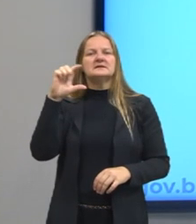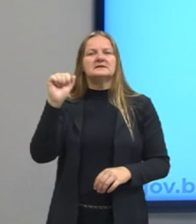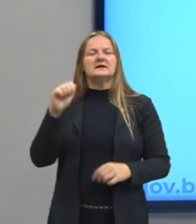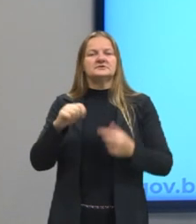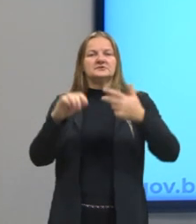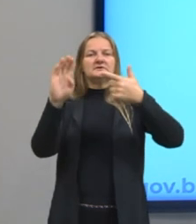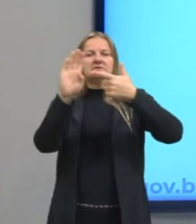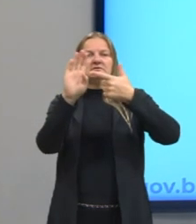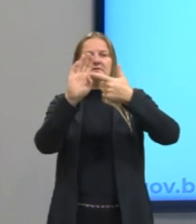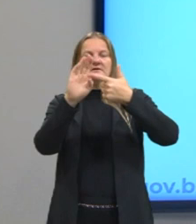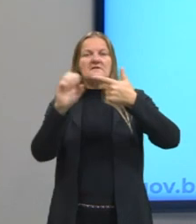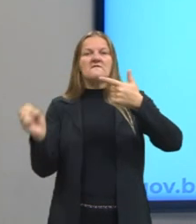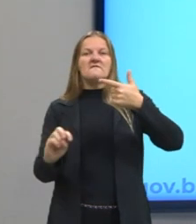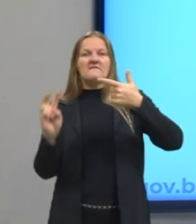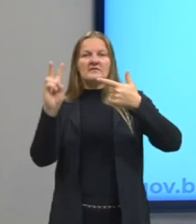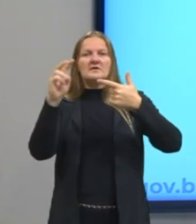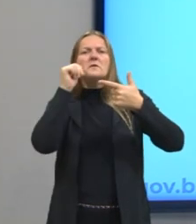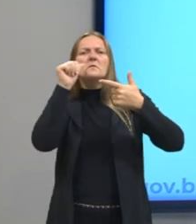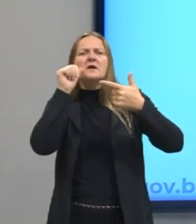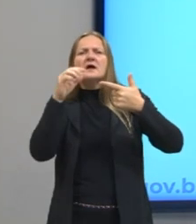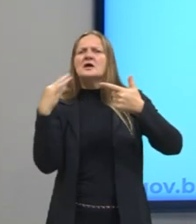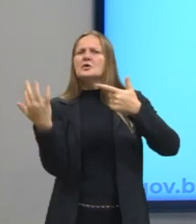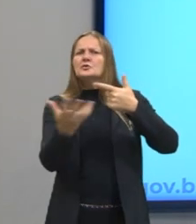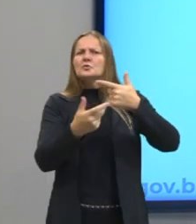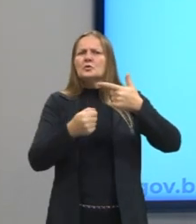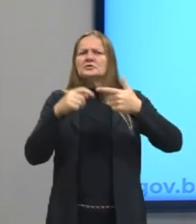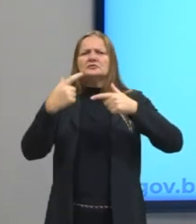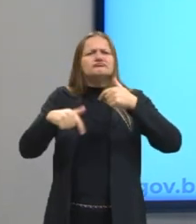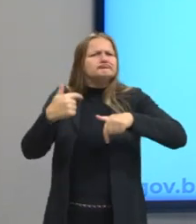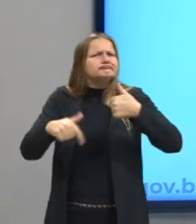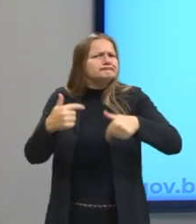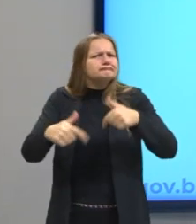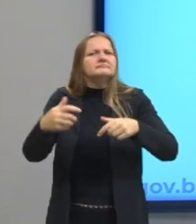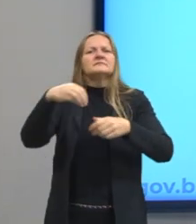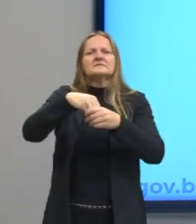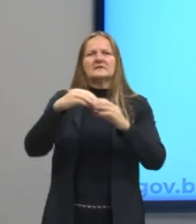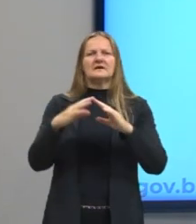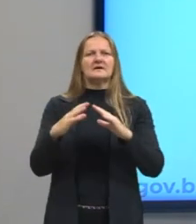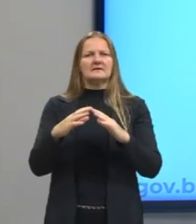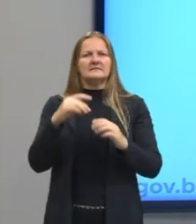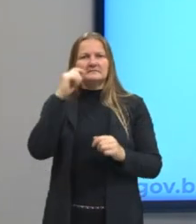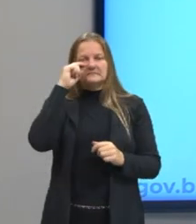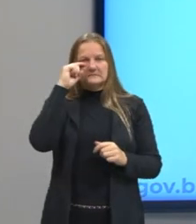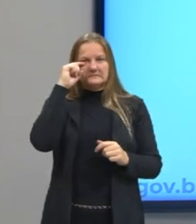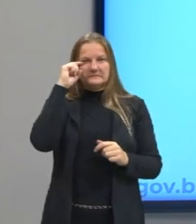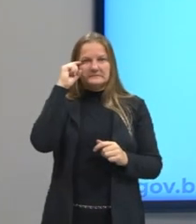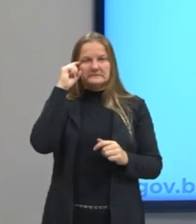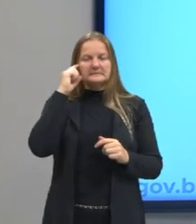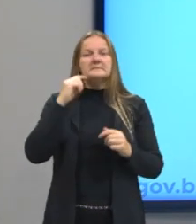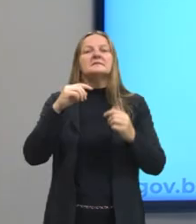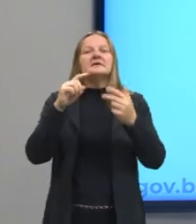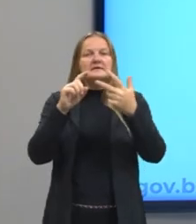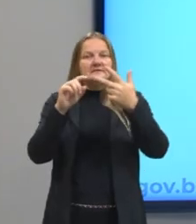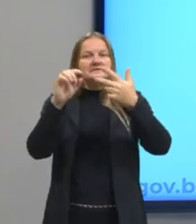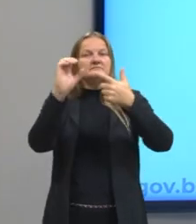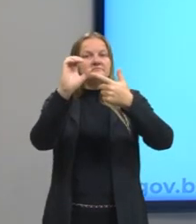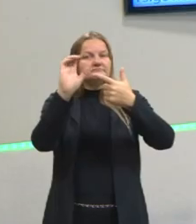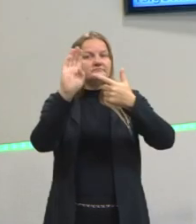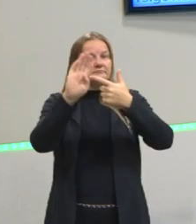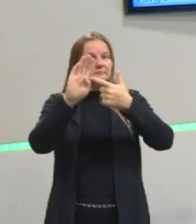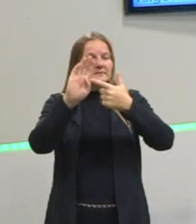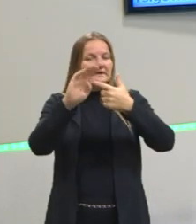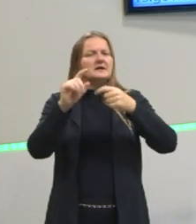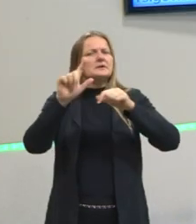valorização das mulheres que realizam todas as tarefas domésticas e essa vou deixar para